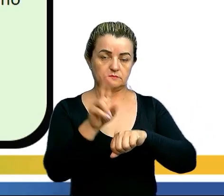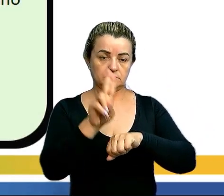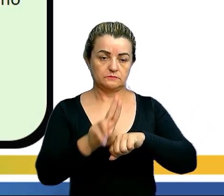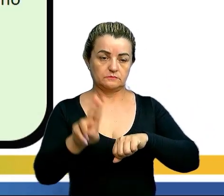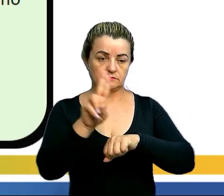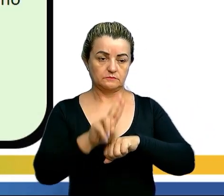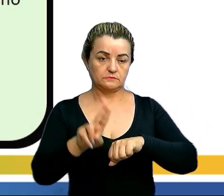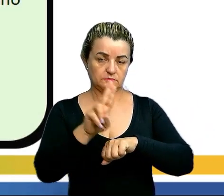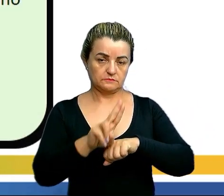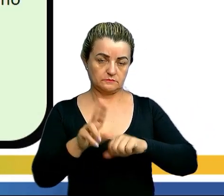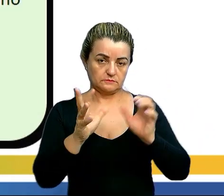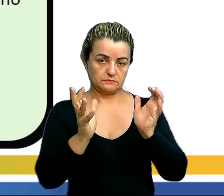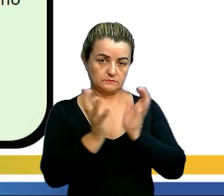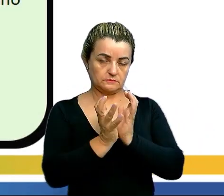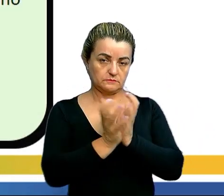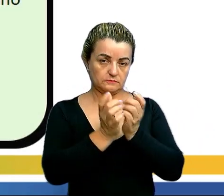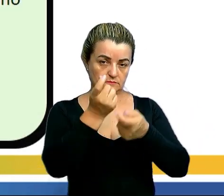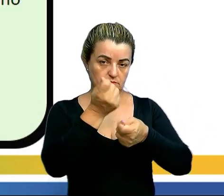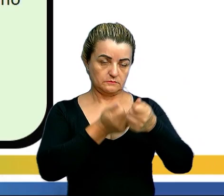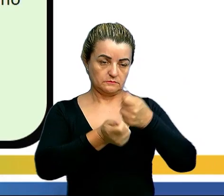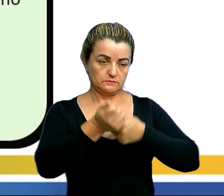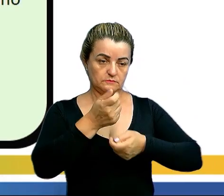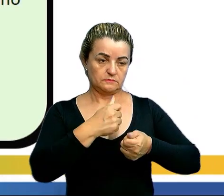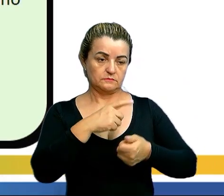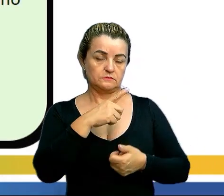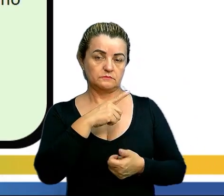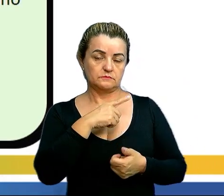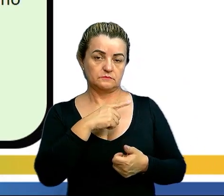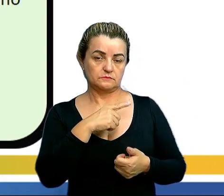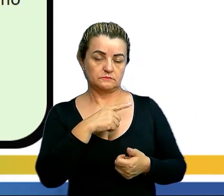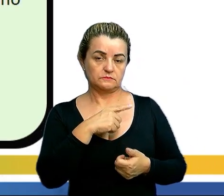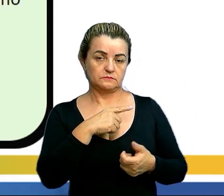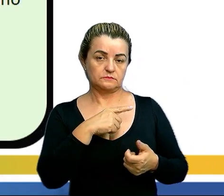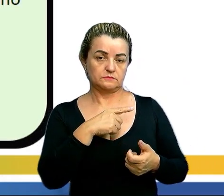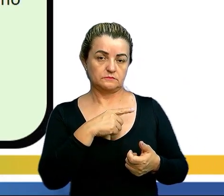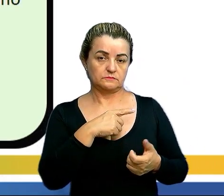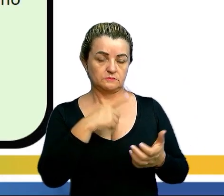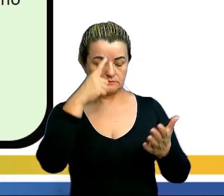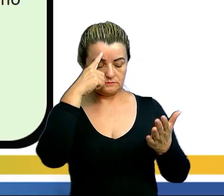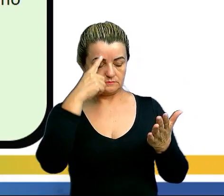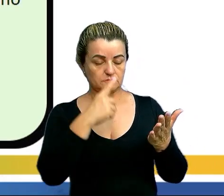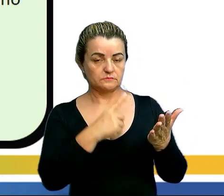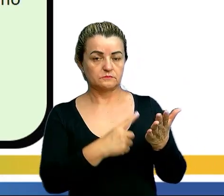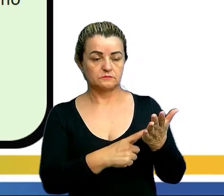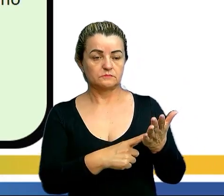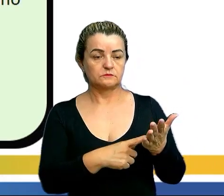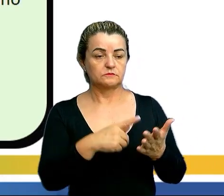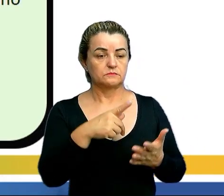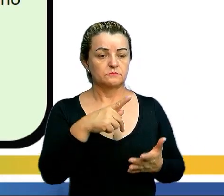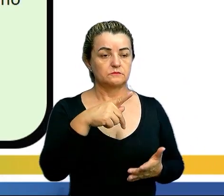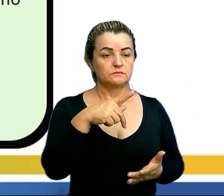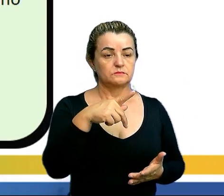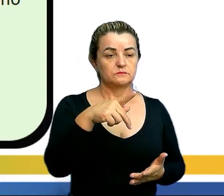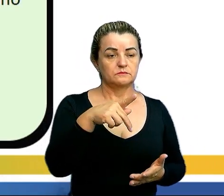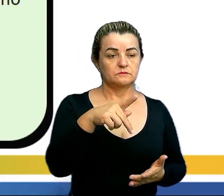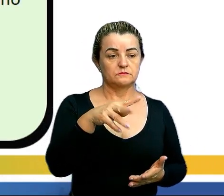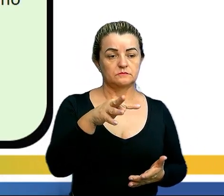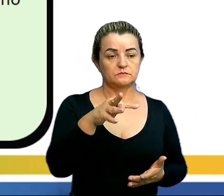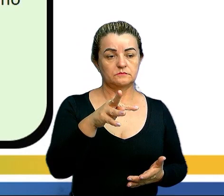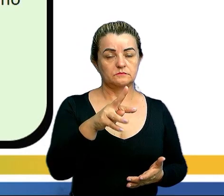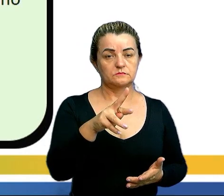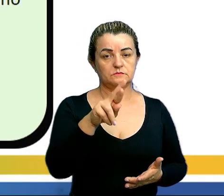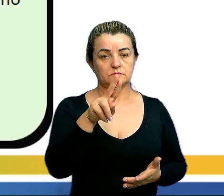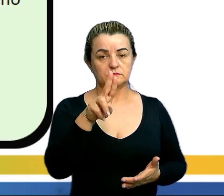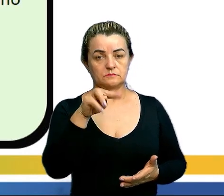exemplo, pelo bloco capitalista. Nós vamos ter a doutrina Truman, né, que era uma política externa,